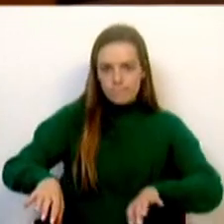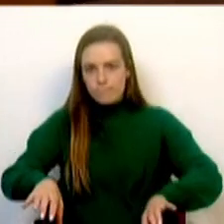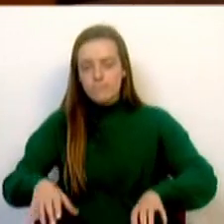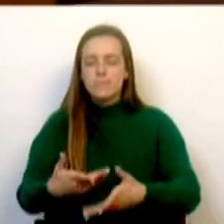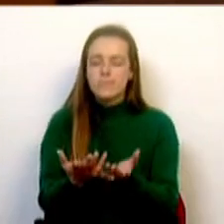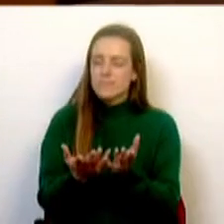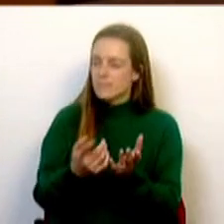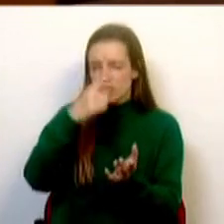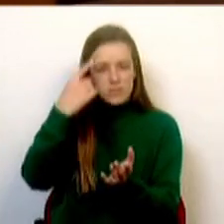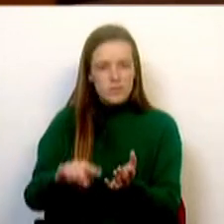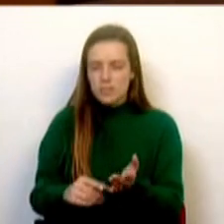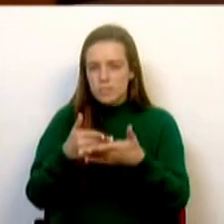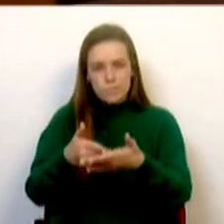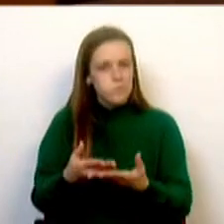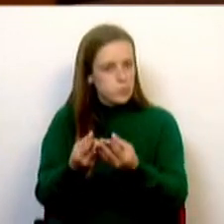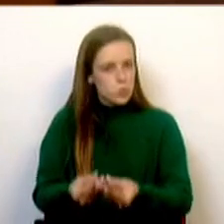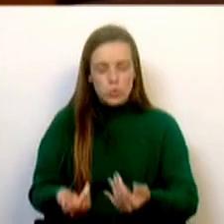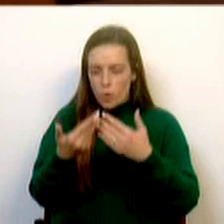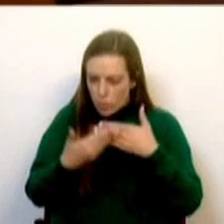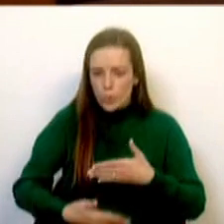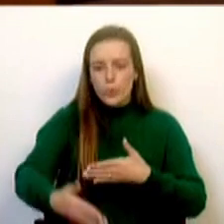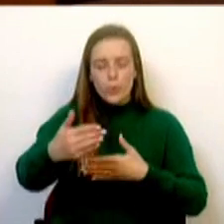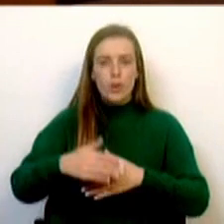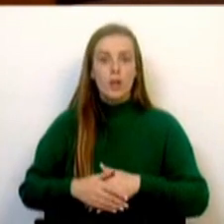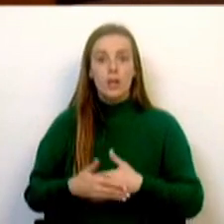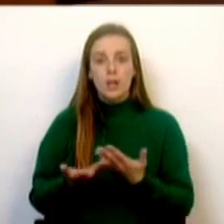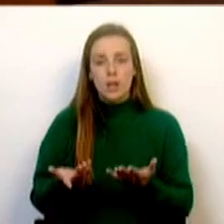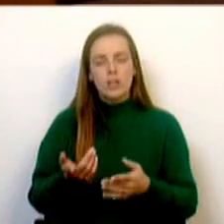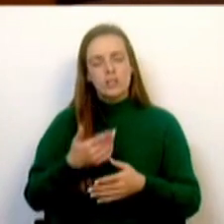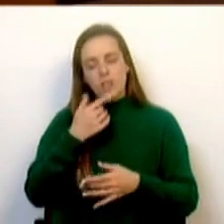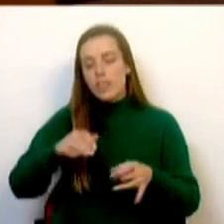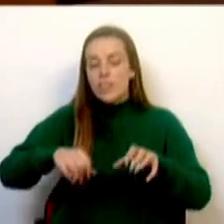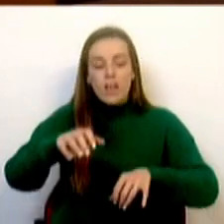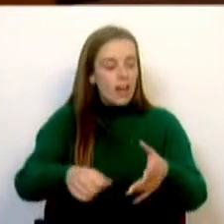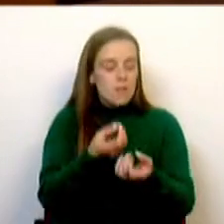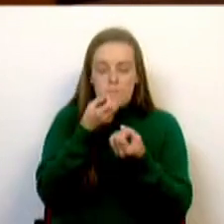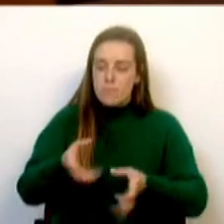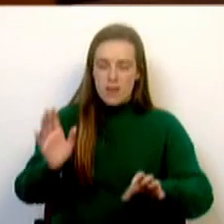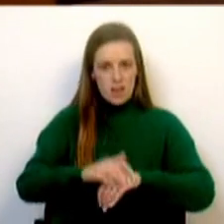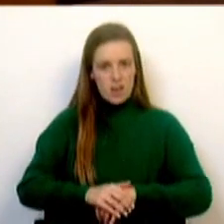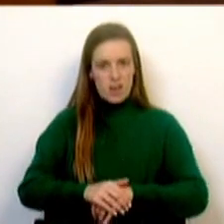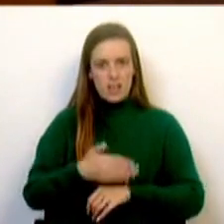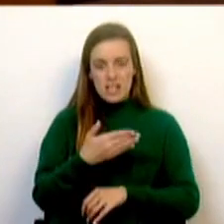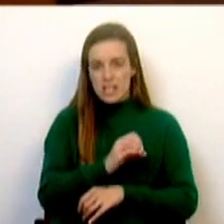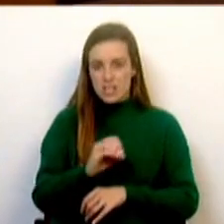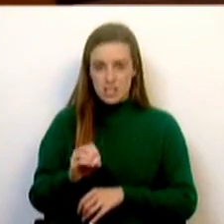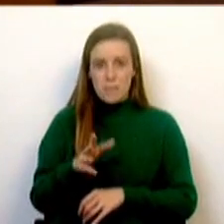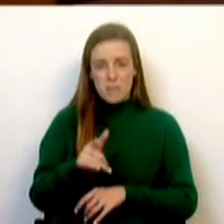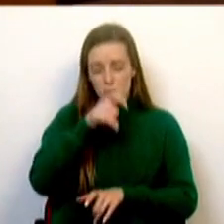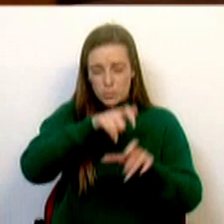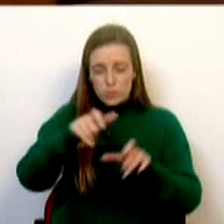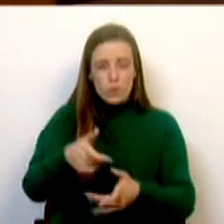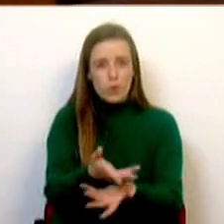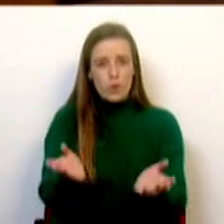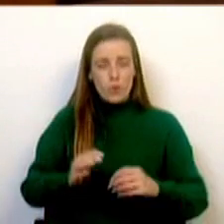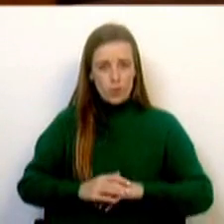a construção de uma solução duradoura. Perda de terras, colonatos ilegais com mais de 700 mil colonos, contra